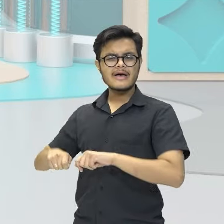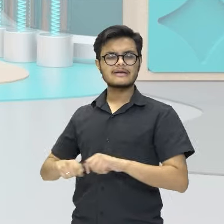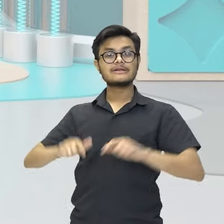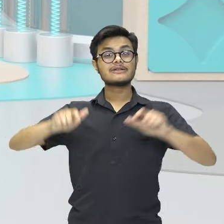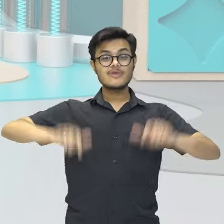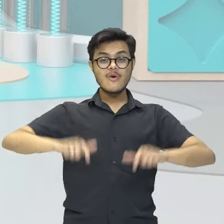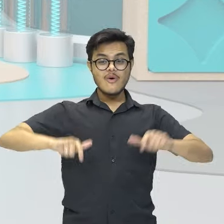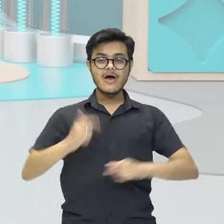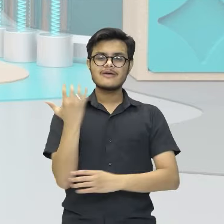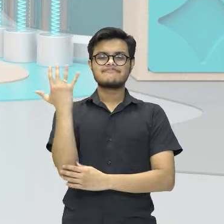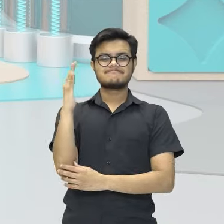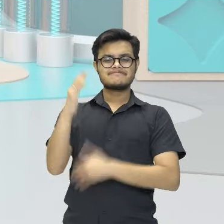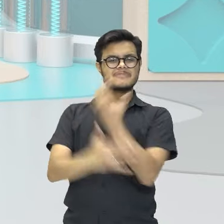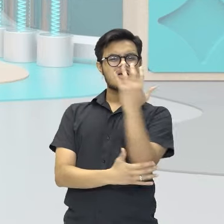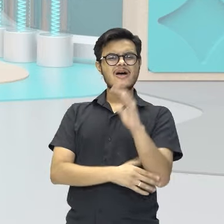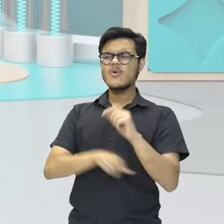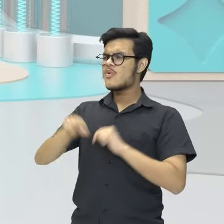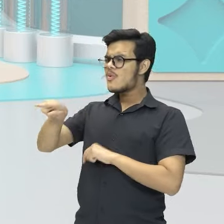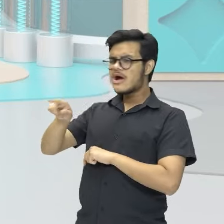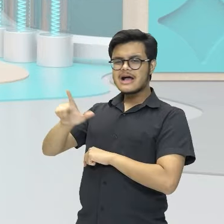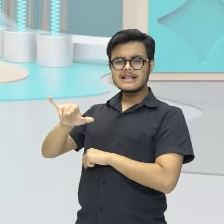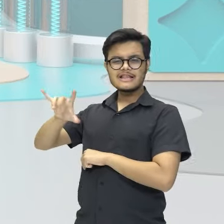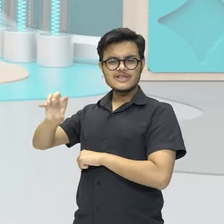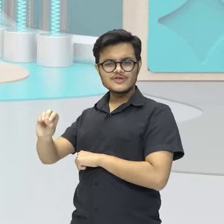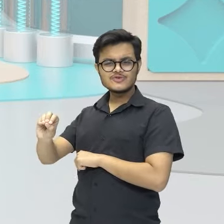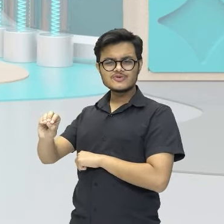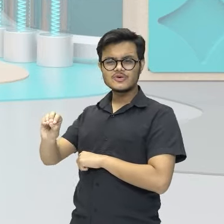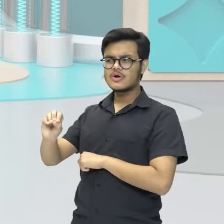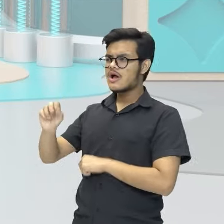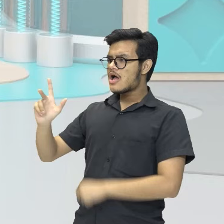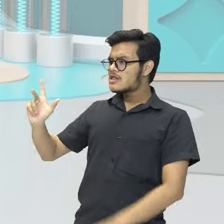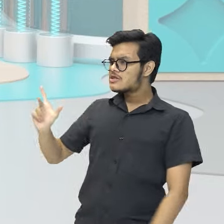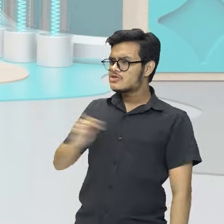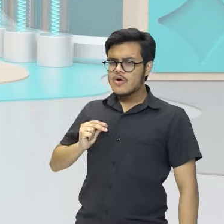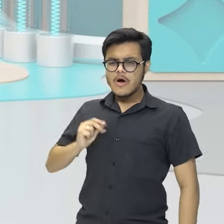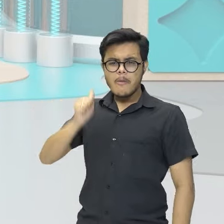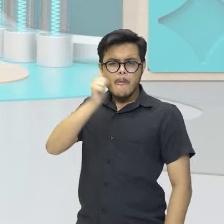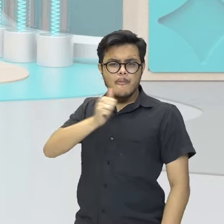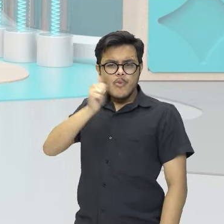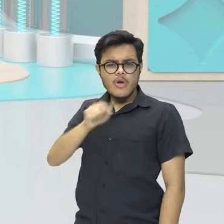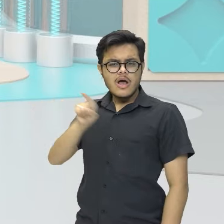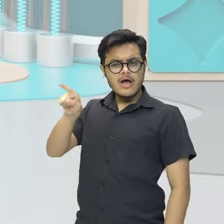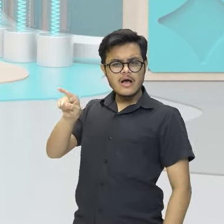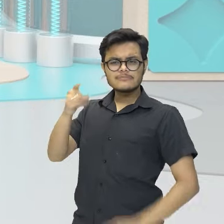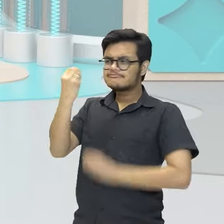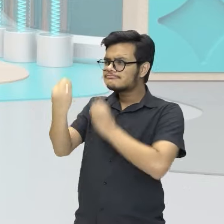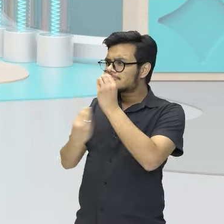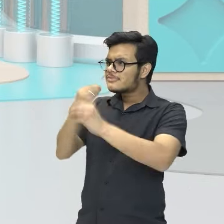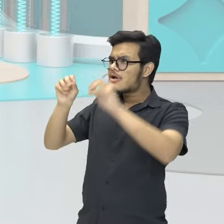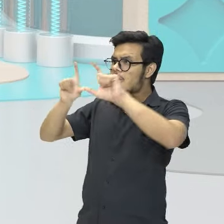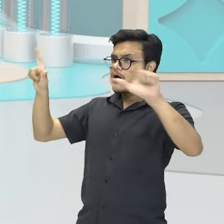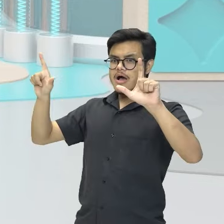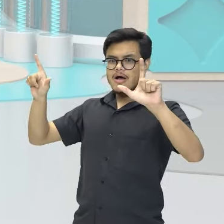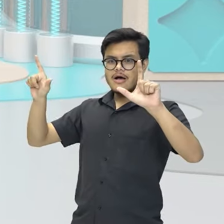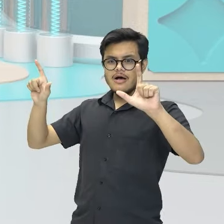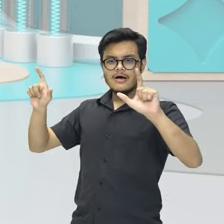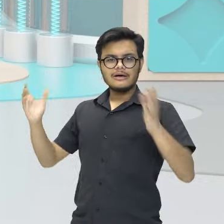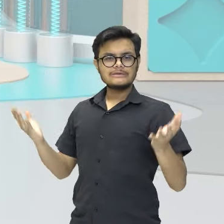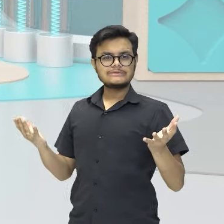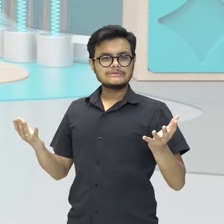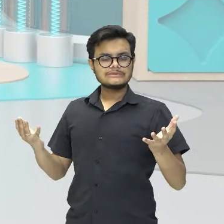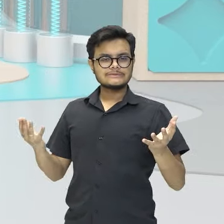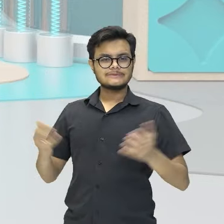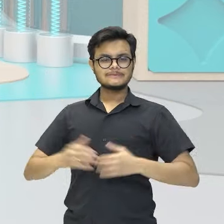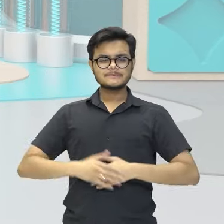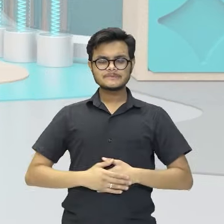natural apareceu sujeira e a personagem ficou indignada Olhem só ali o balão de grito e aí de repente